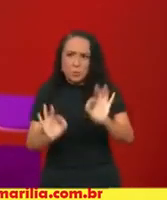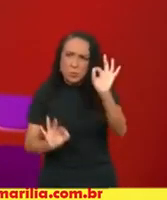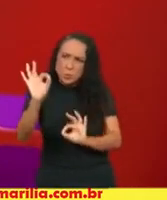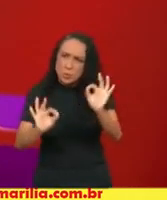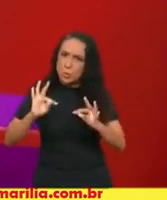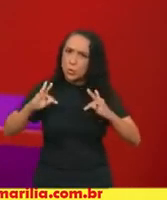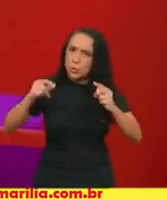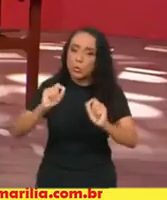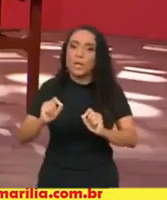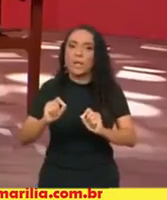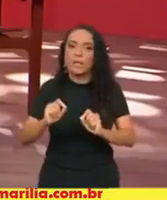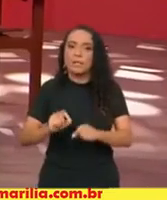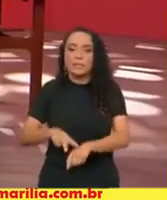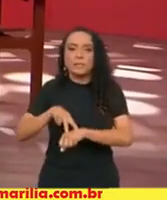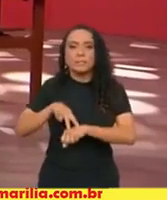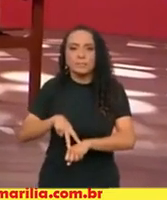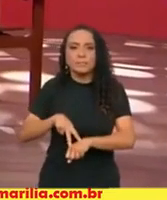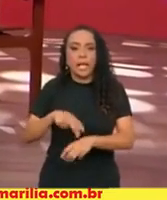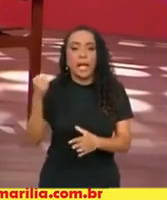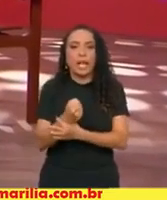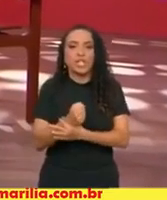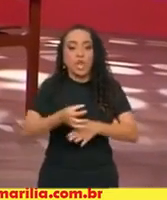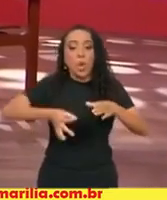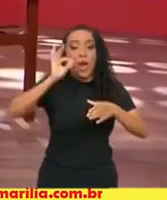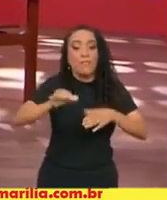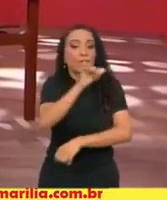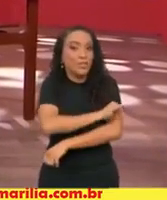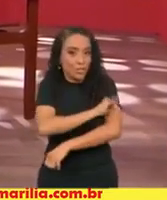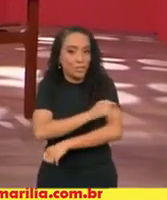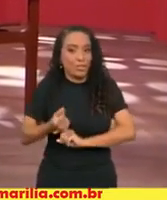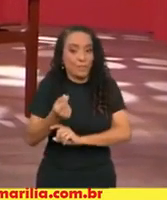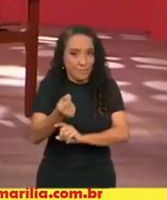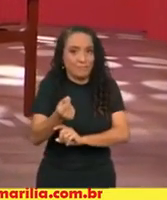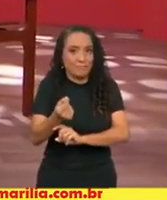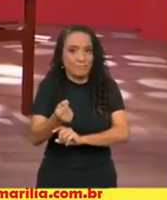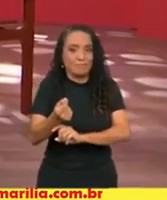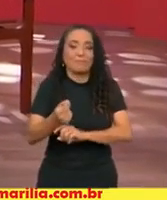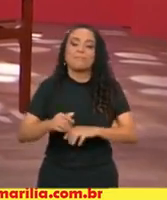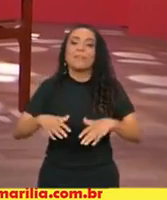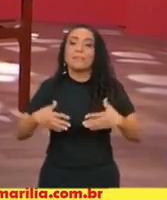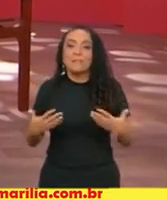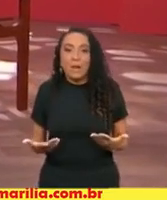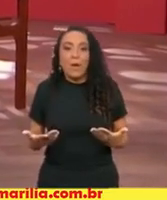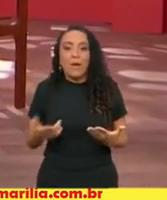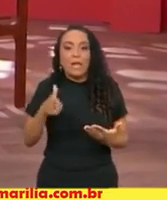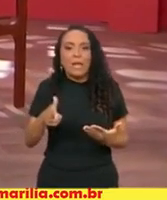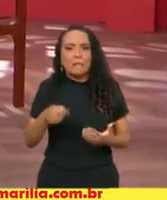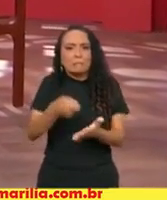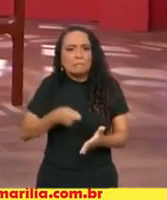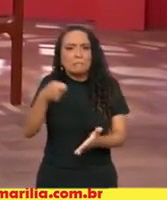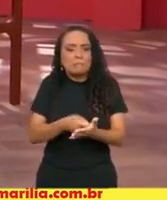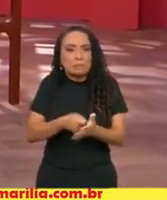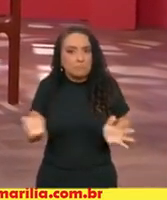de sustentar o café do Rio de Janeiro e as finanças, né, da capital. Portanto, ele acirra ainda mais